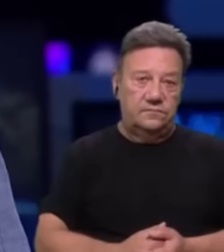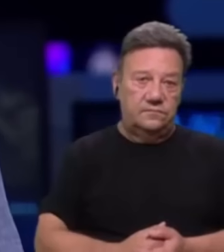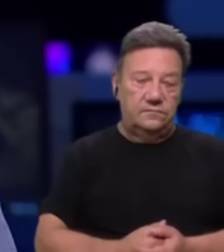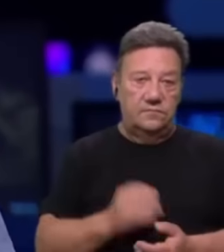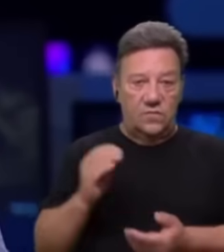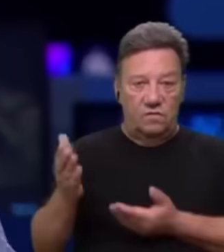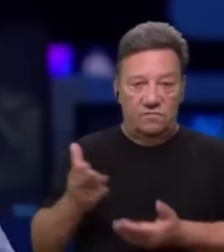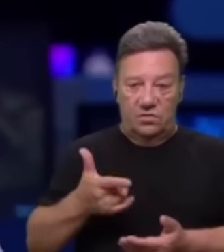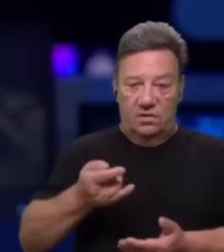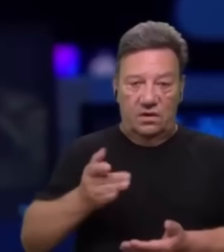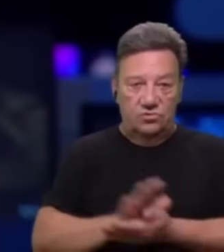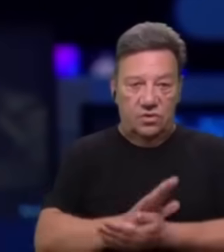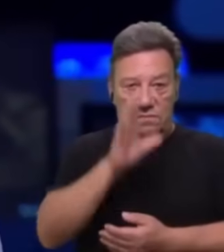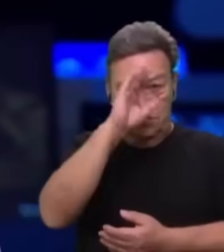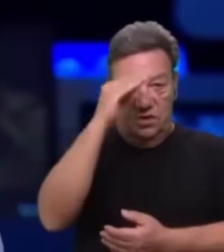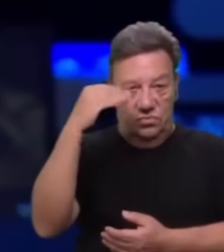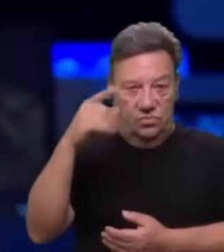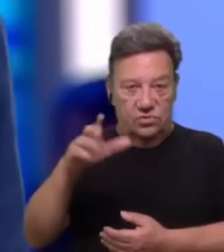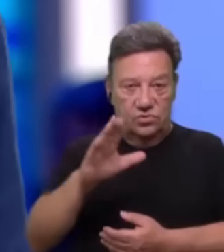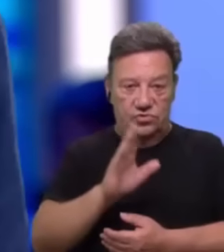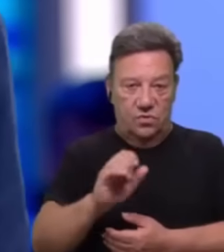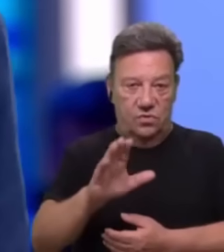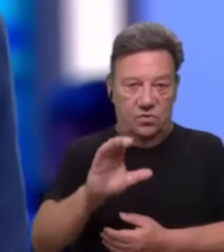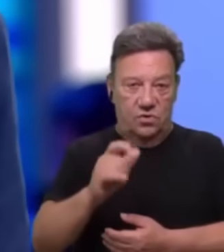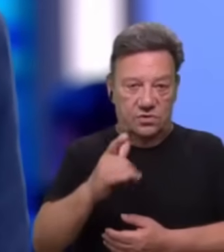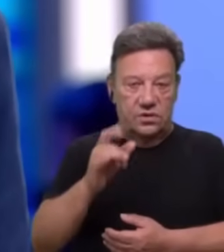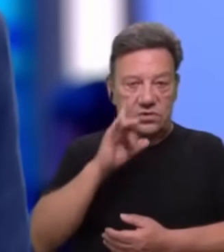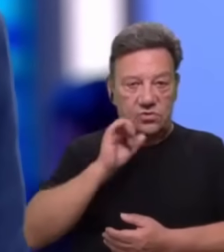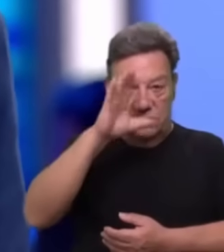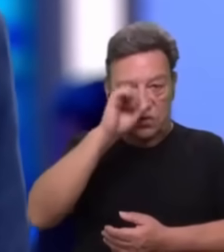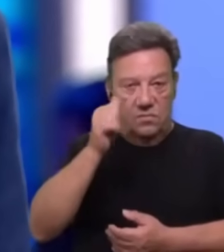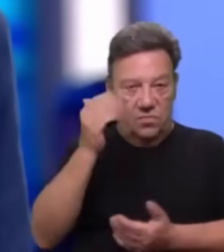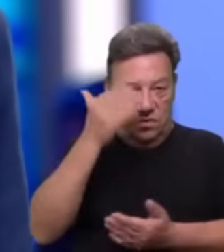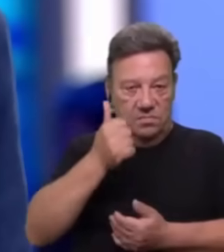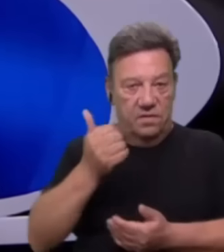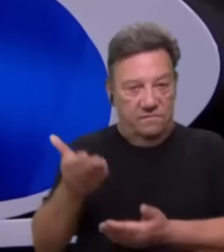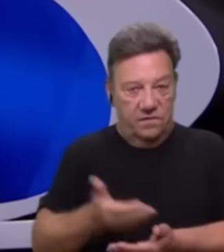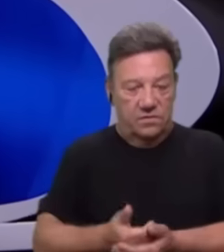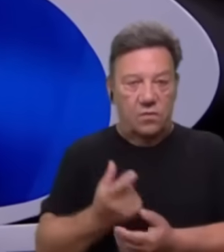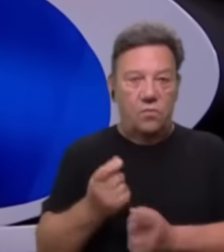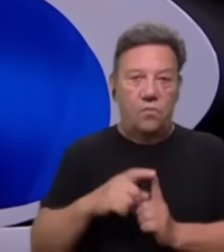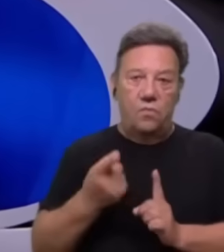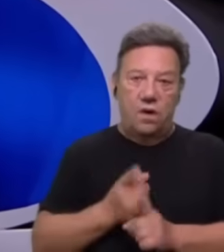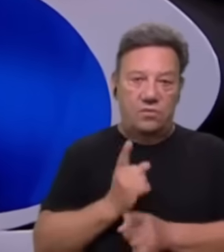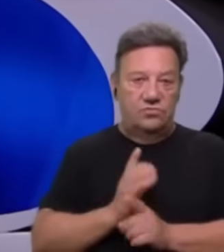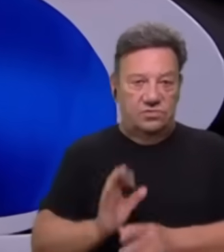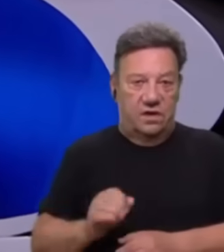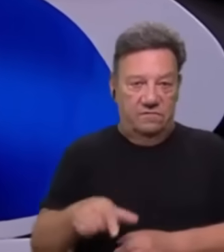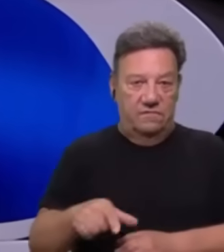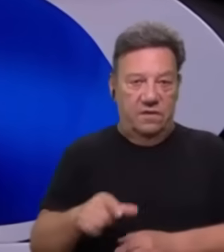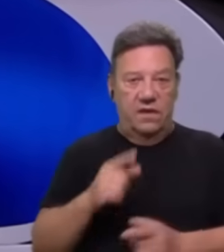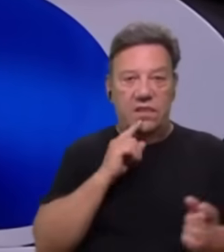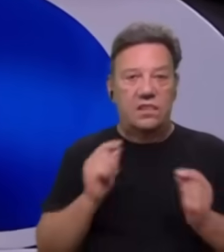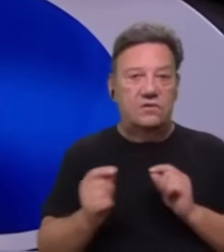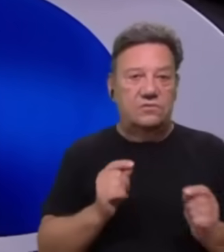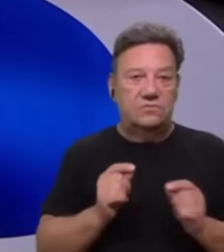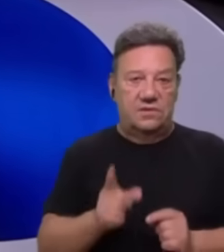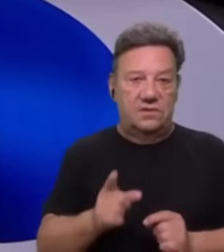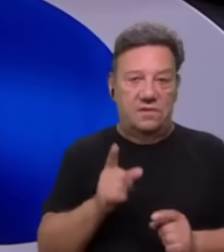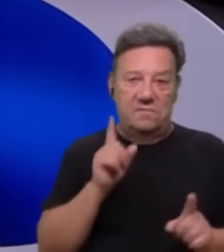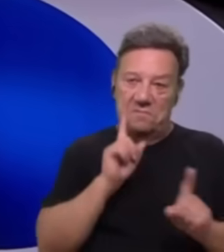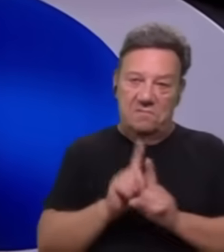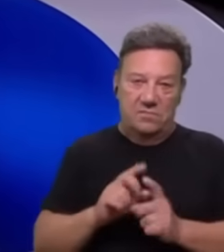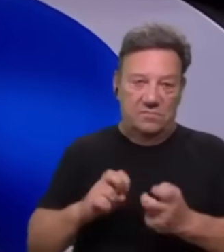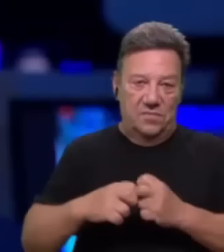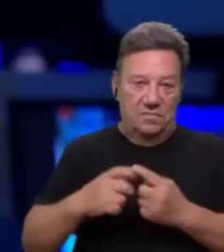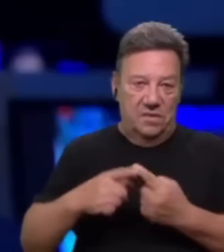é convidado do telejornal do Ministro da Educação João Costa há um ano estava-nos aqui precisamente a discutir estes mesmos